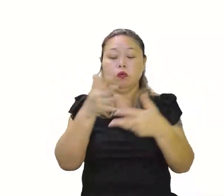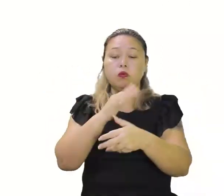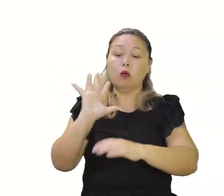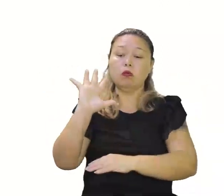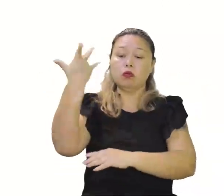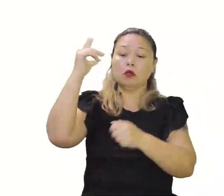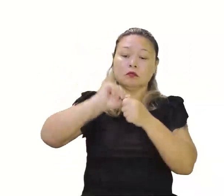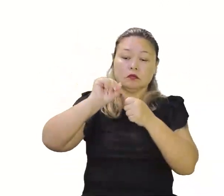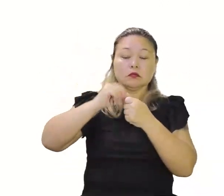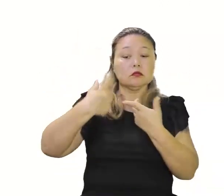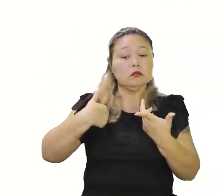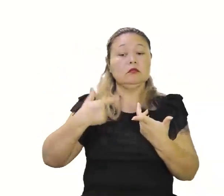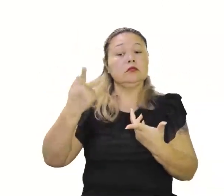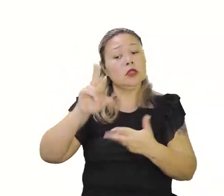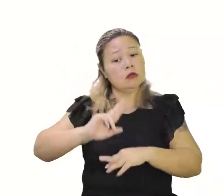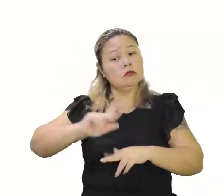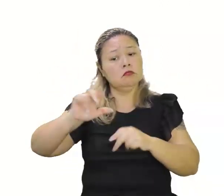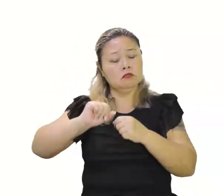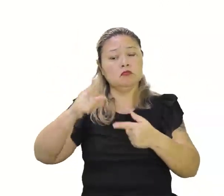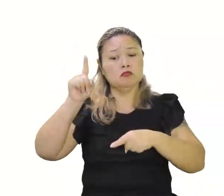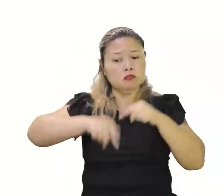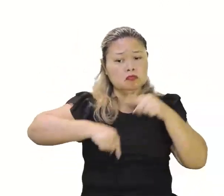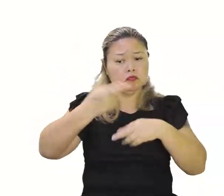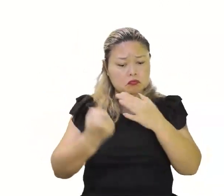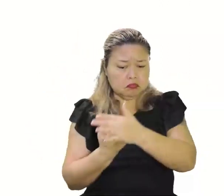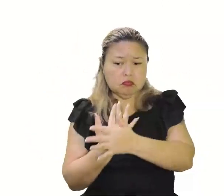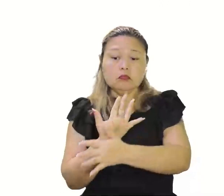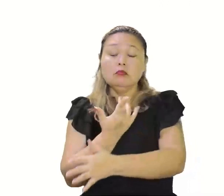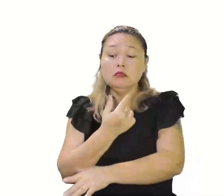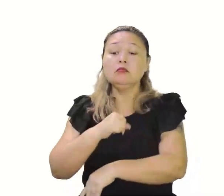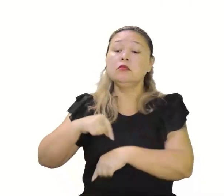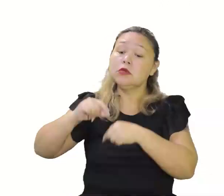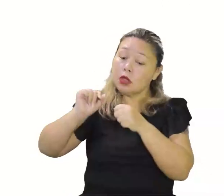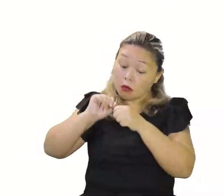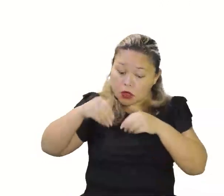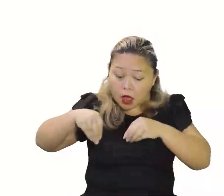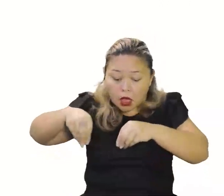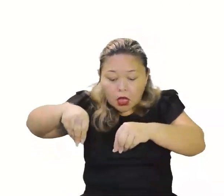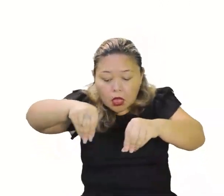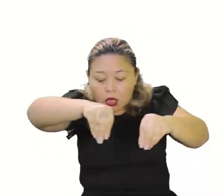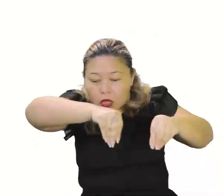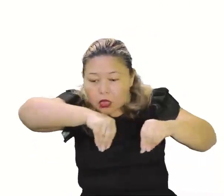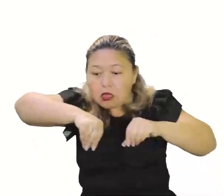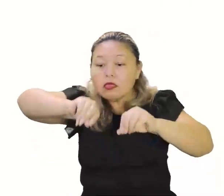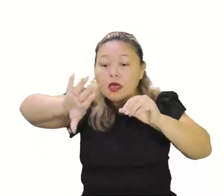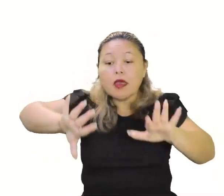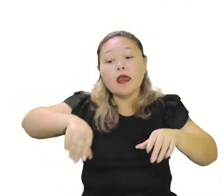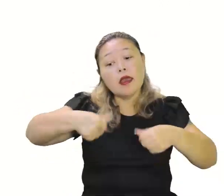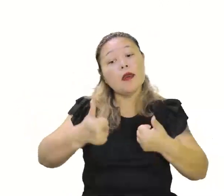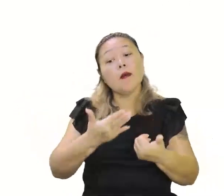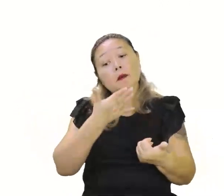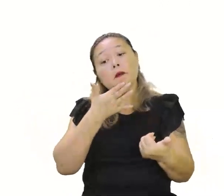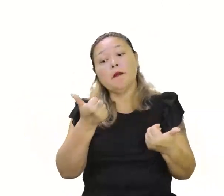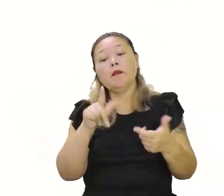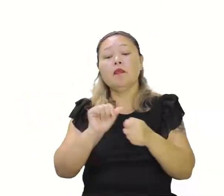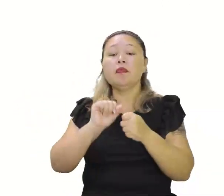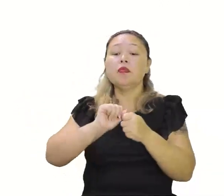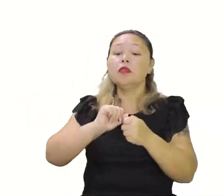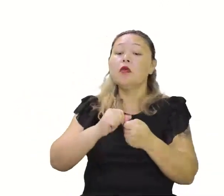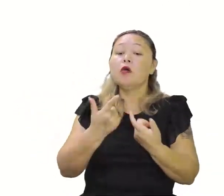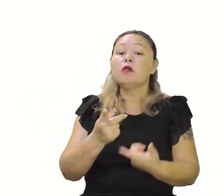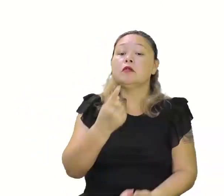lá deve ter uns produtos diferentes mesmo ser plantado. Né? Então, com isso, a terra se torna um pouco o solo mais fértil, né? Vamos lá, o que vale mais?